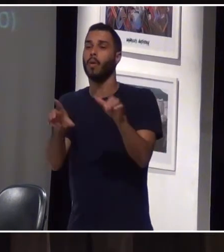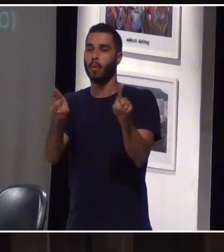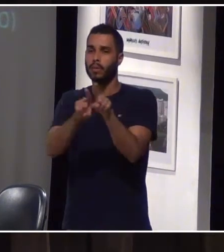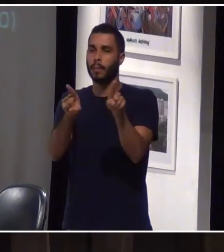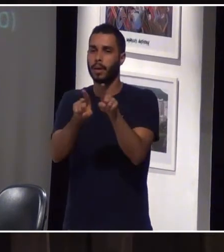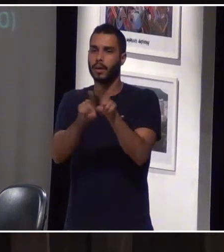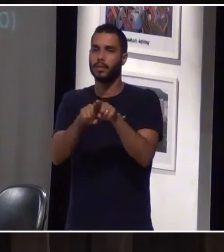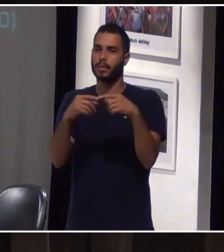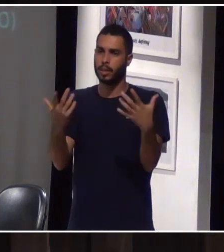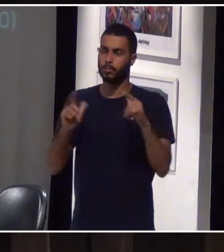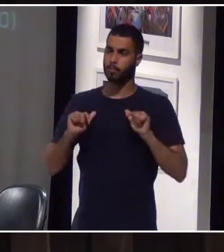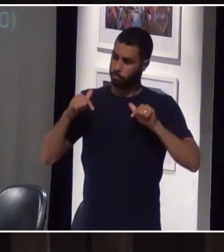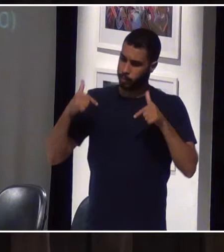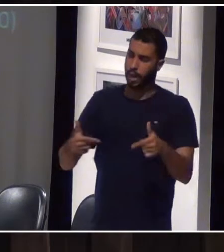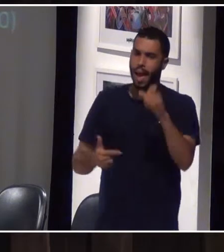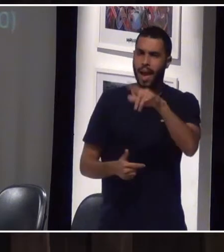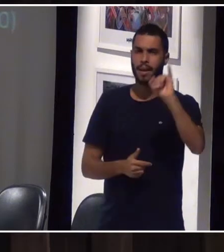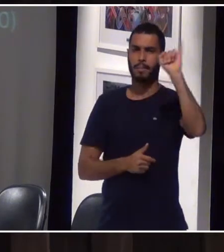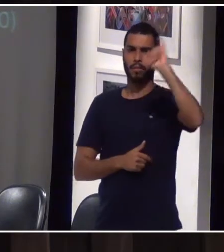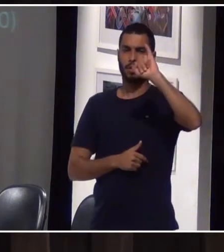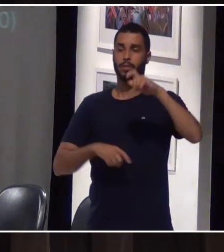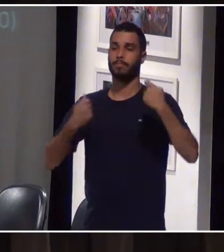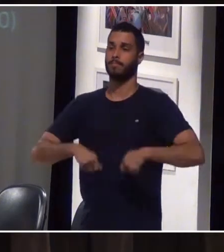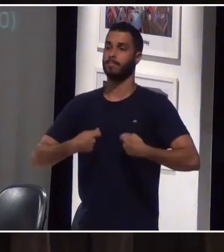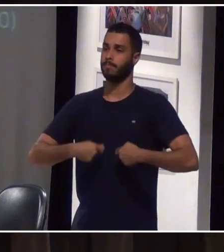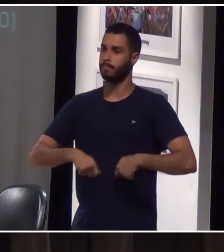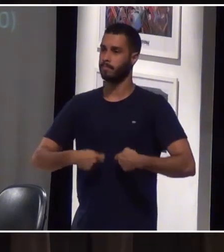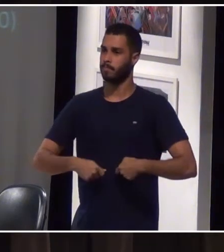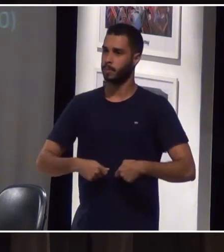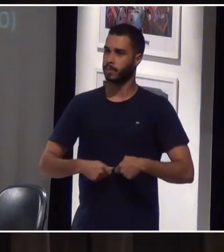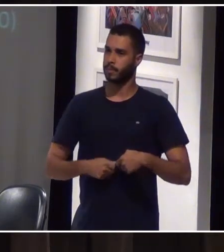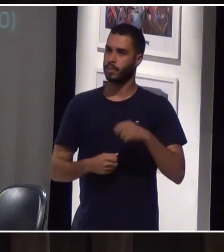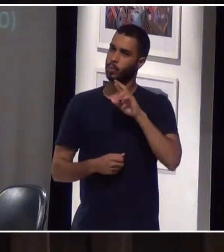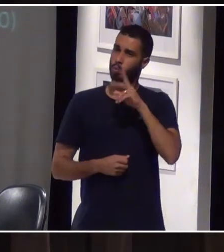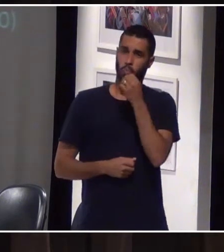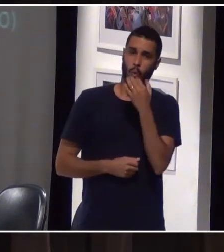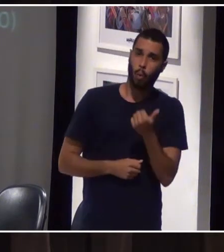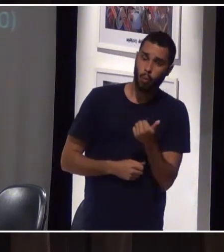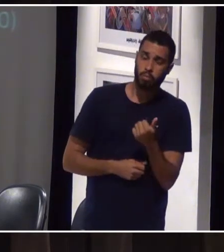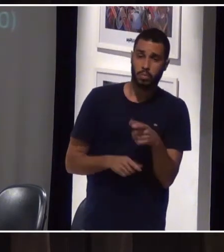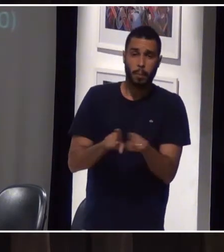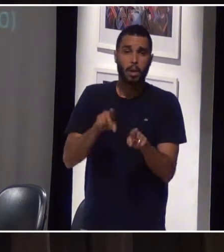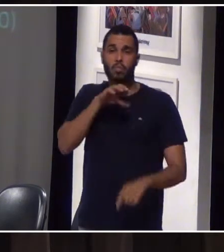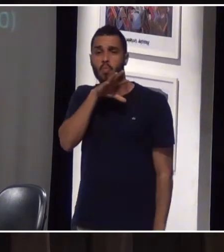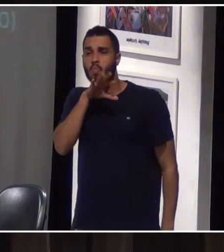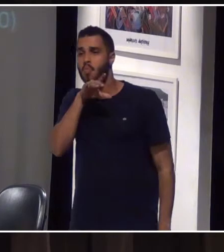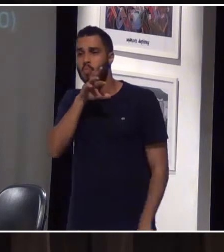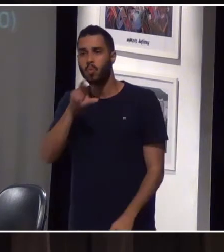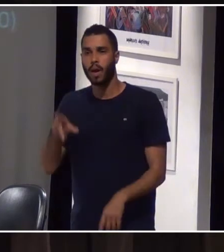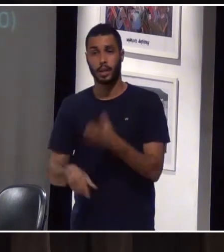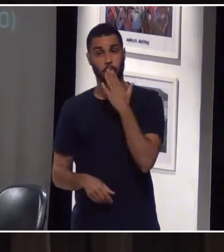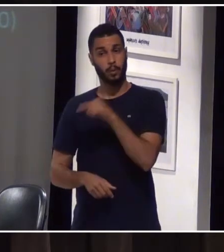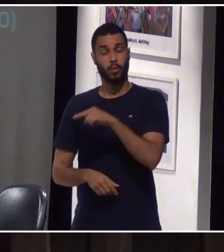também como um imperativo, como uma questão importante, necessária. Ela não é nem boa nem ruim nesse